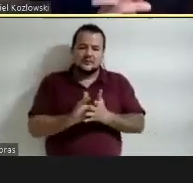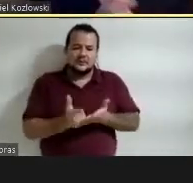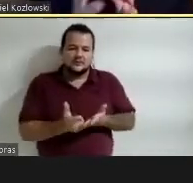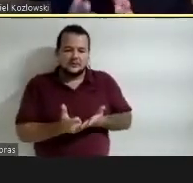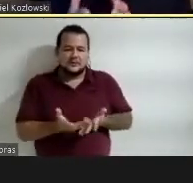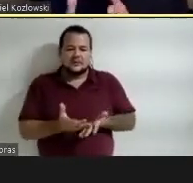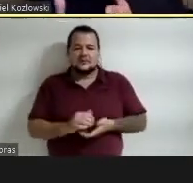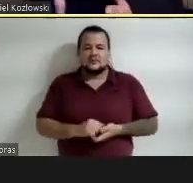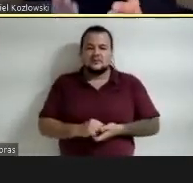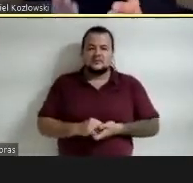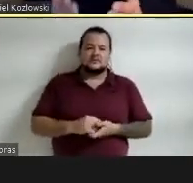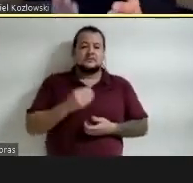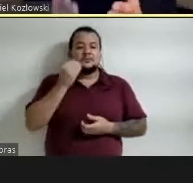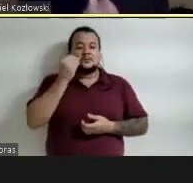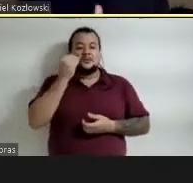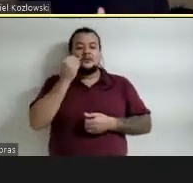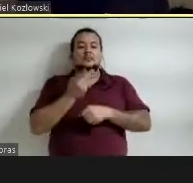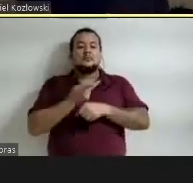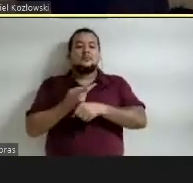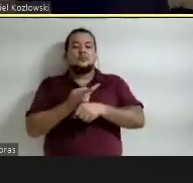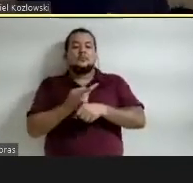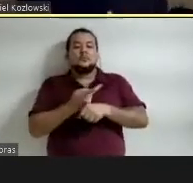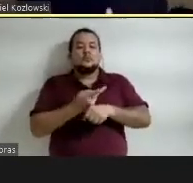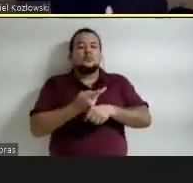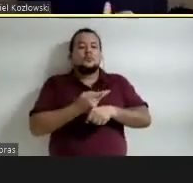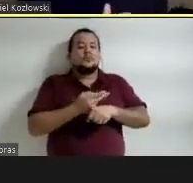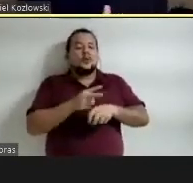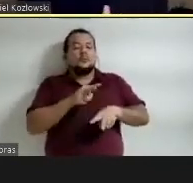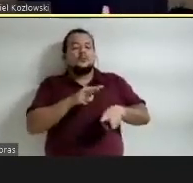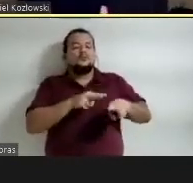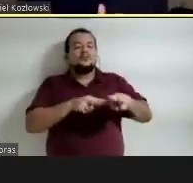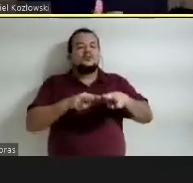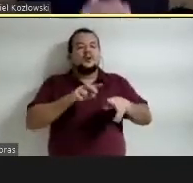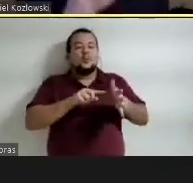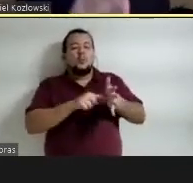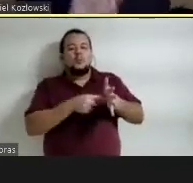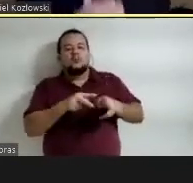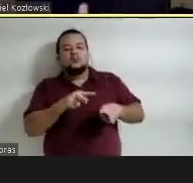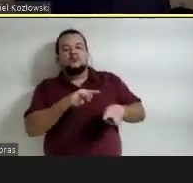gente tenta buscar uma perspectiva que não é aquela necessariamente